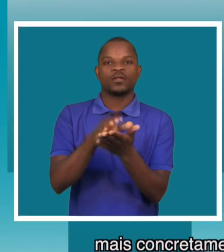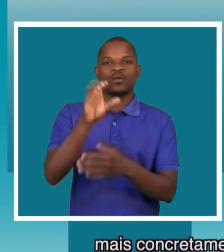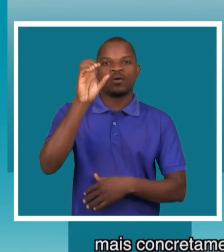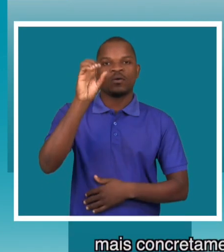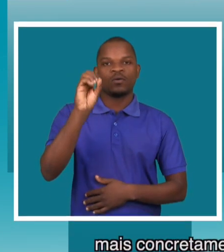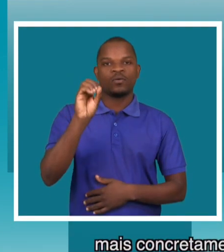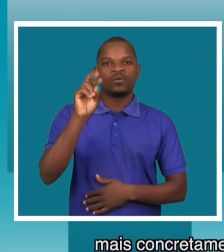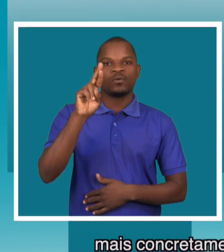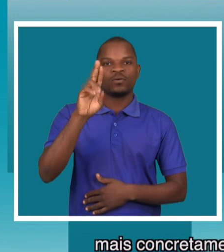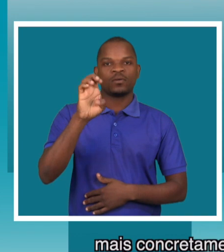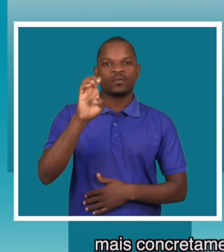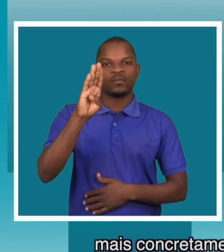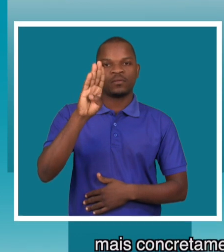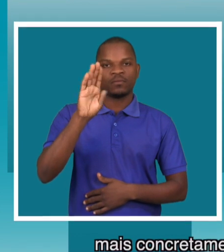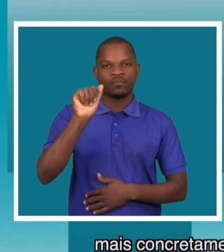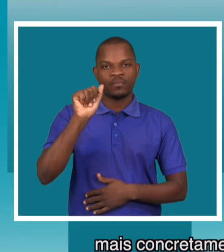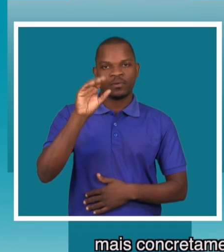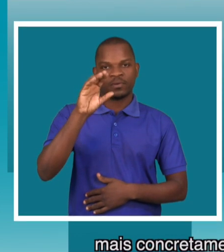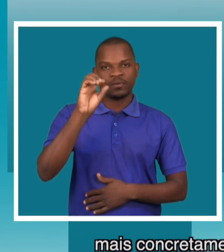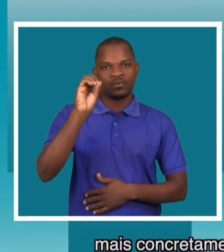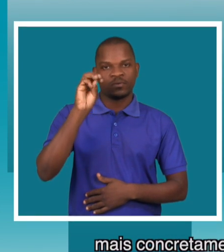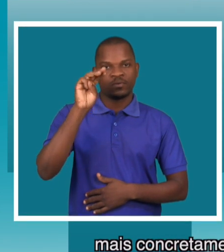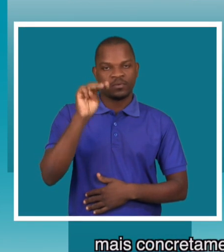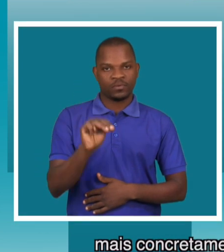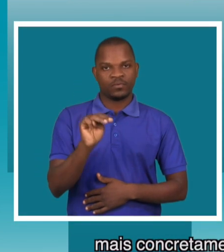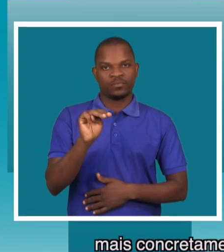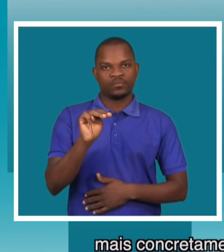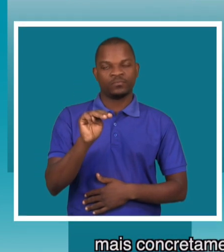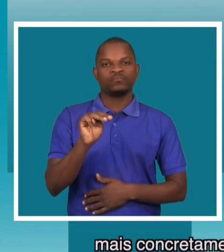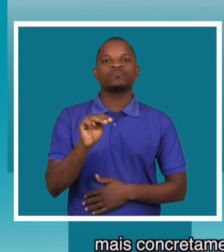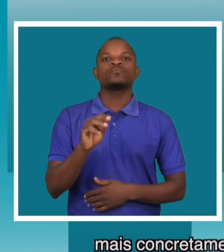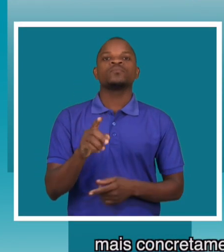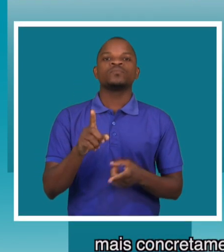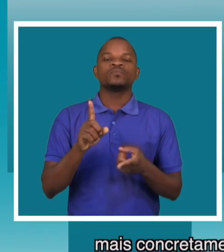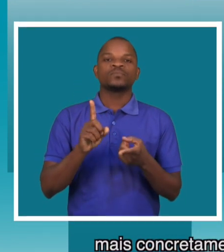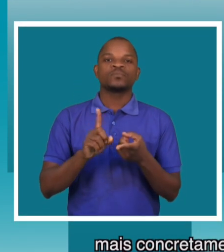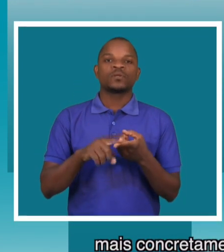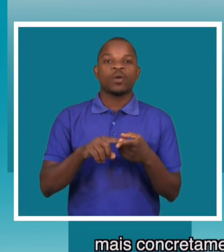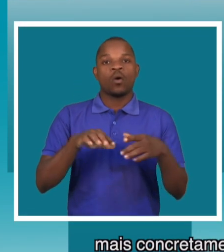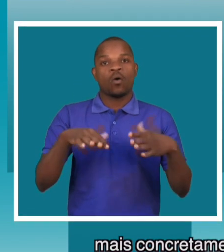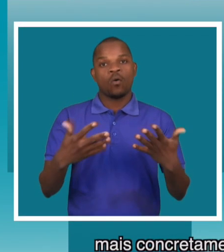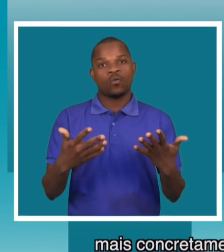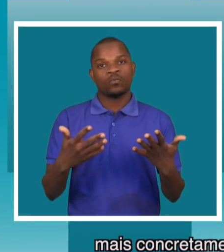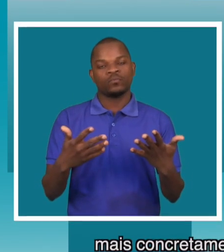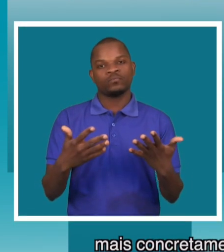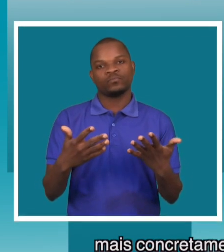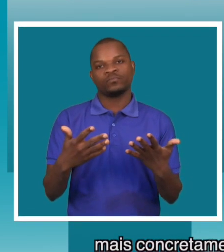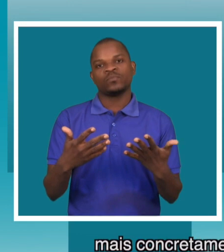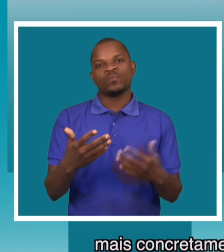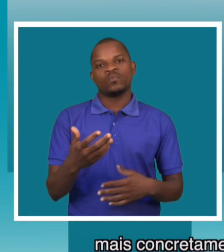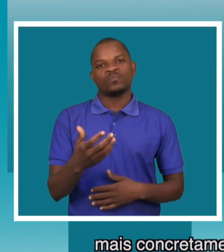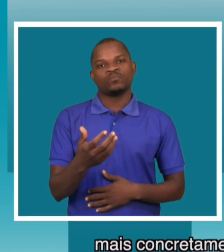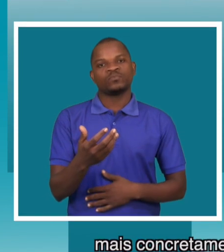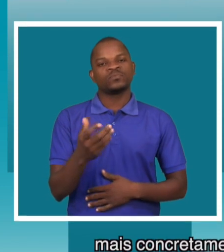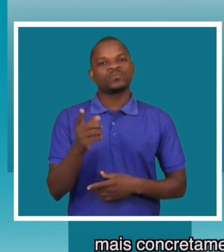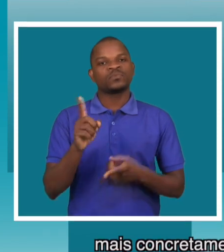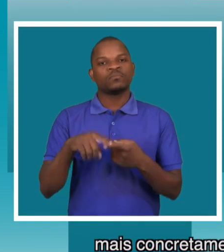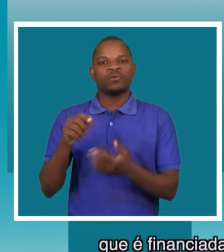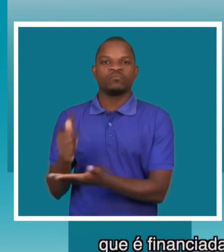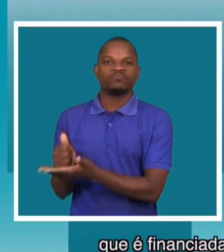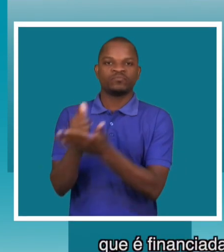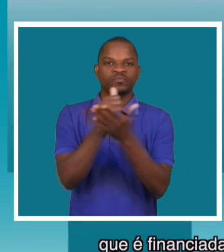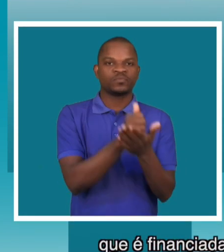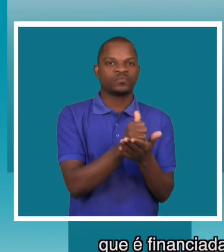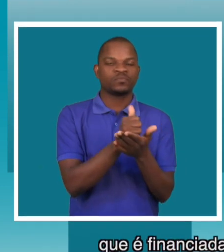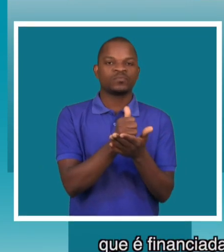concretamente na organização de reabilitação baseada na comunidade, ou seja, o Babacom